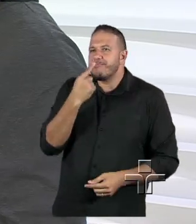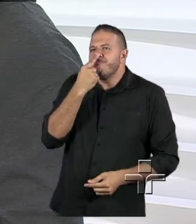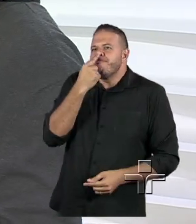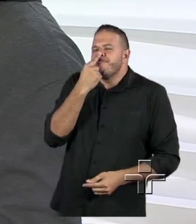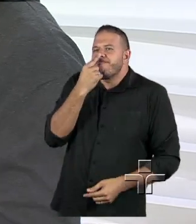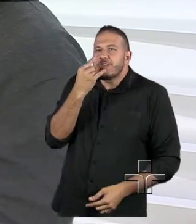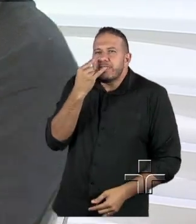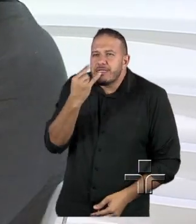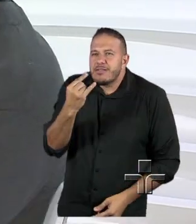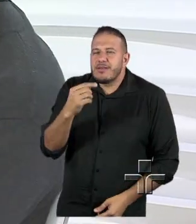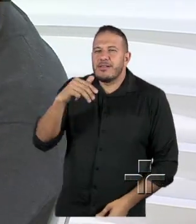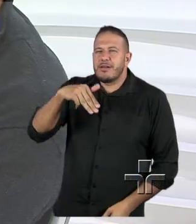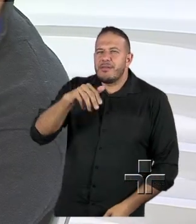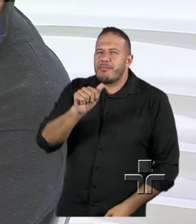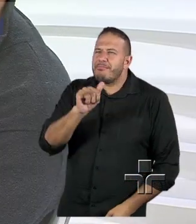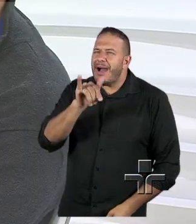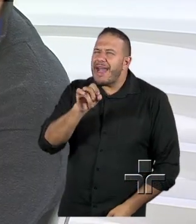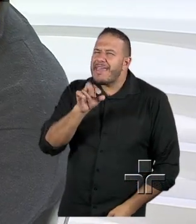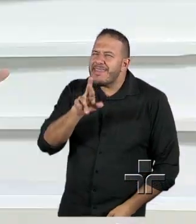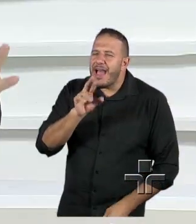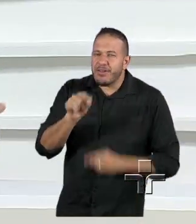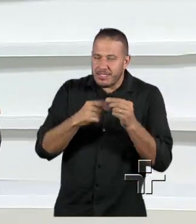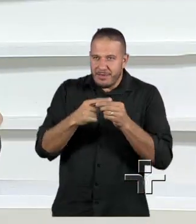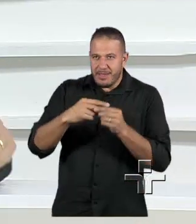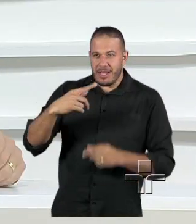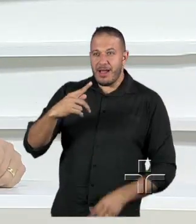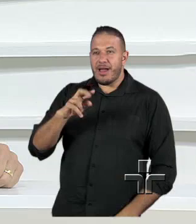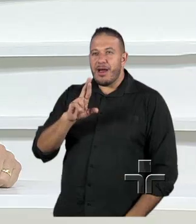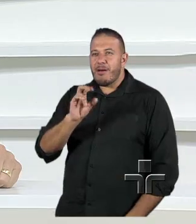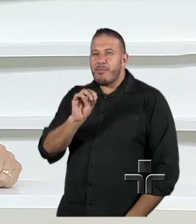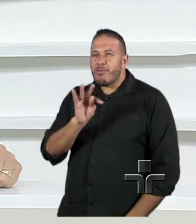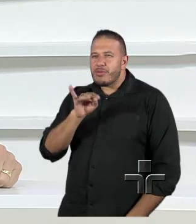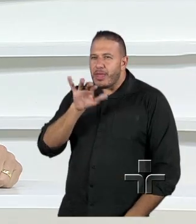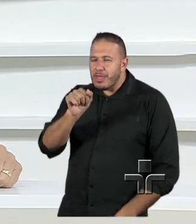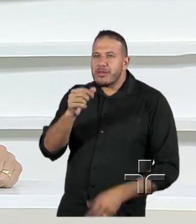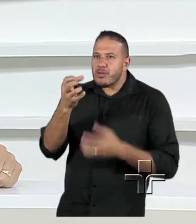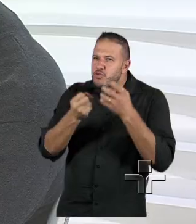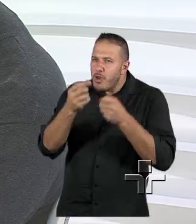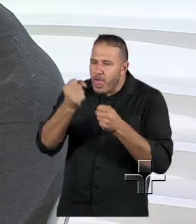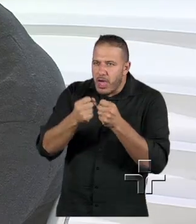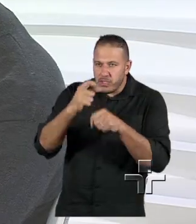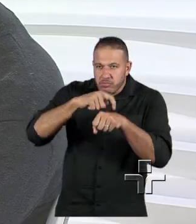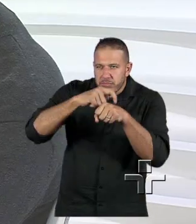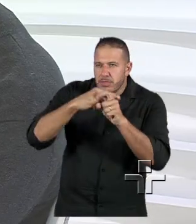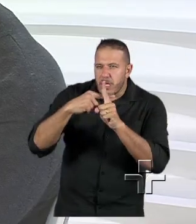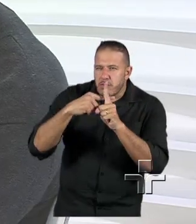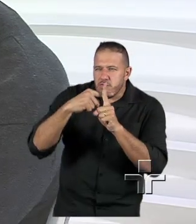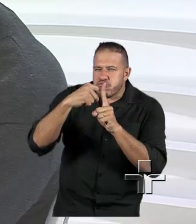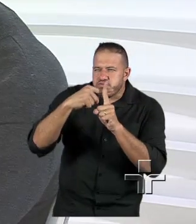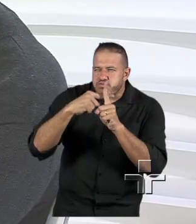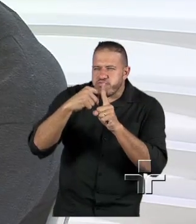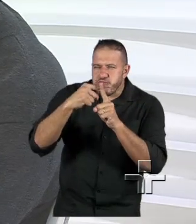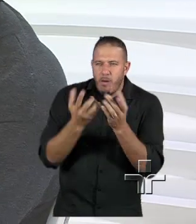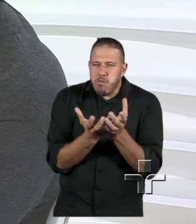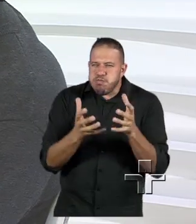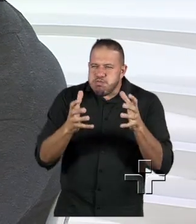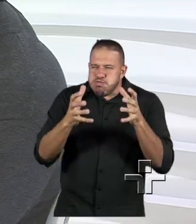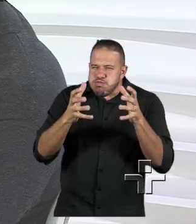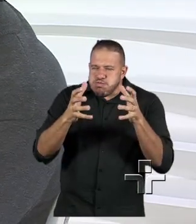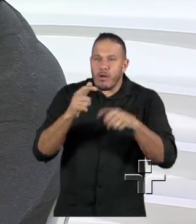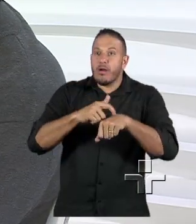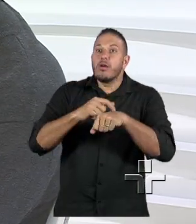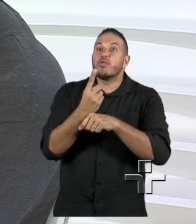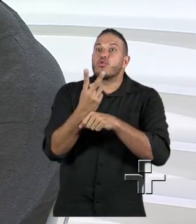algo, Maillard, quando você pega a proteína do leite, né? E você, numa determinada temperatura que acontece dentro da conchagem, que dura 12 horas, que